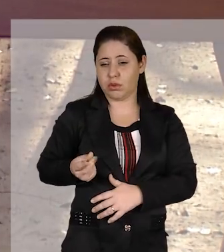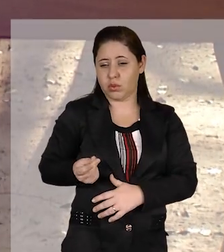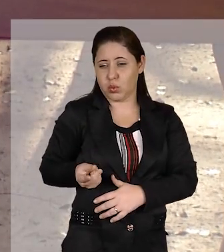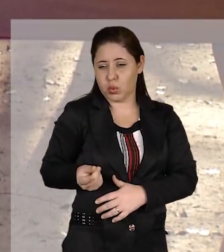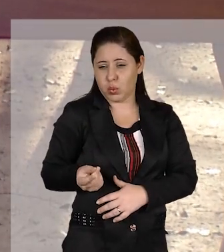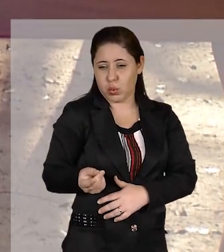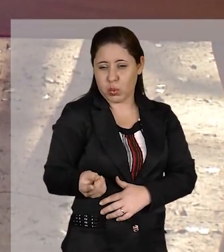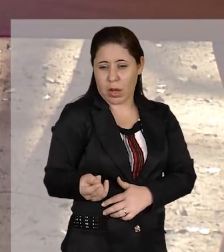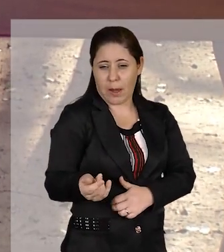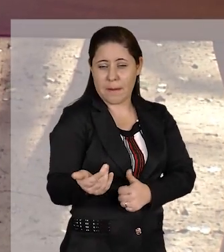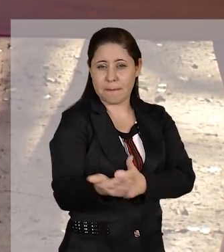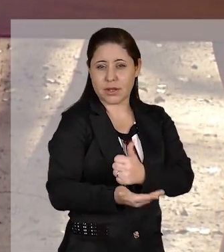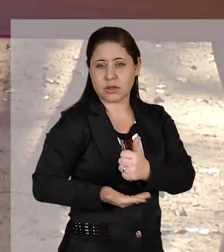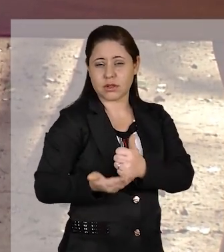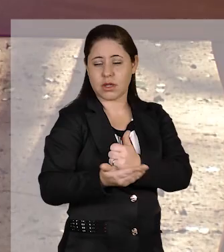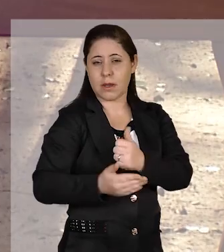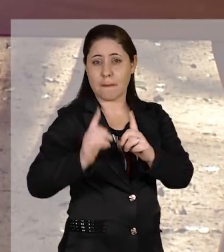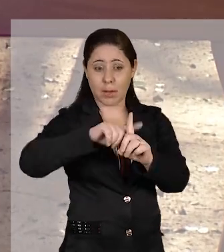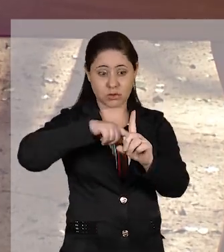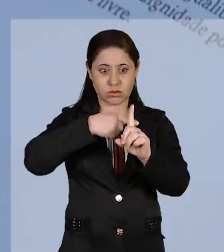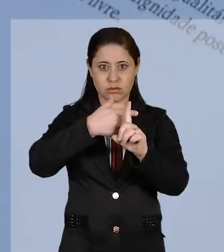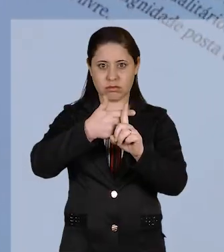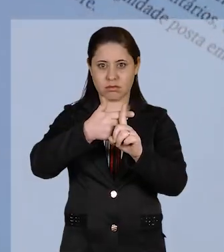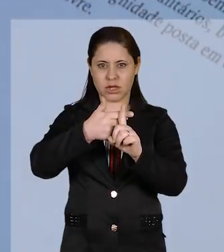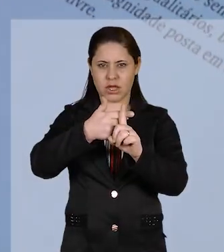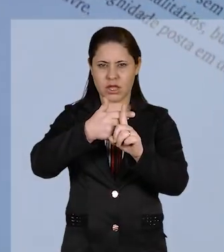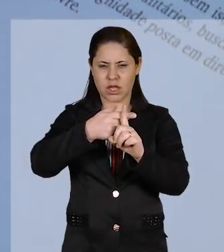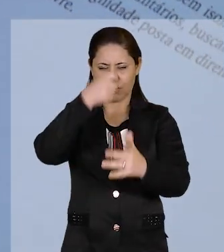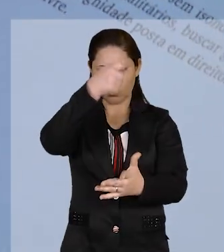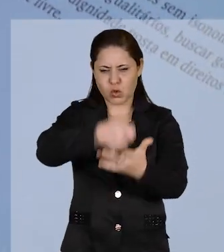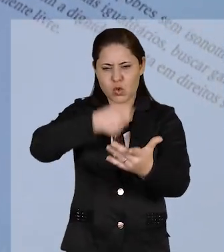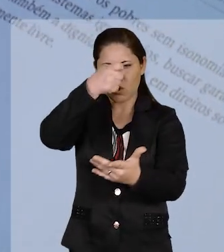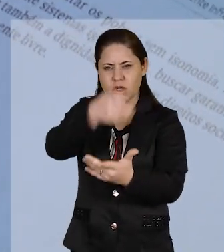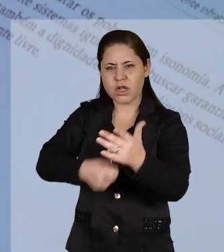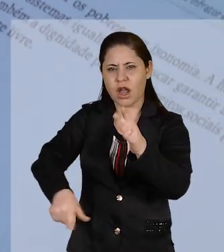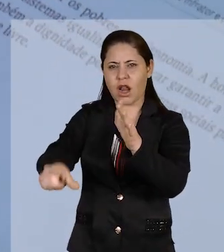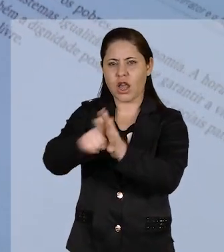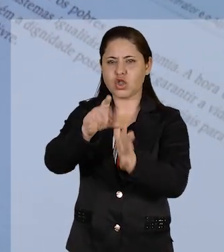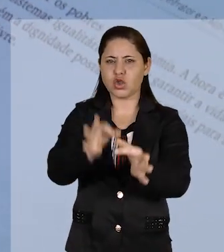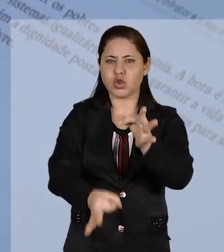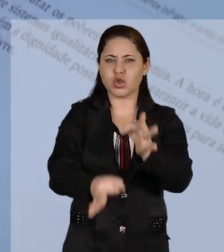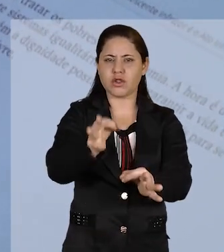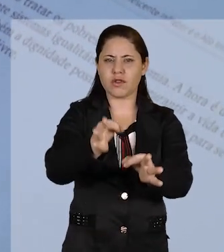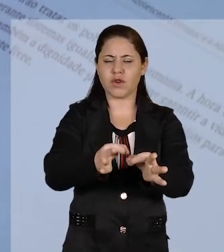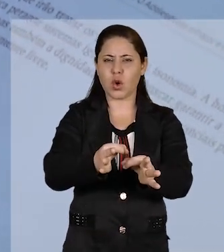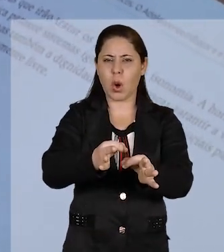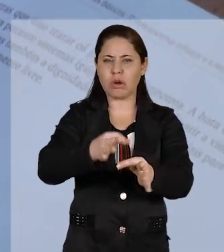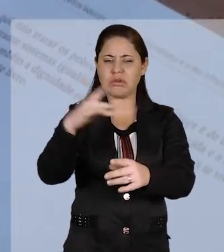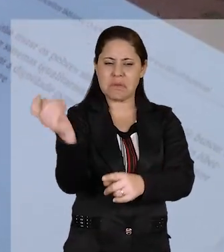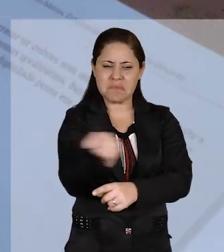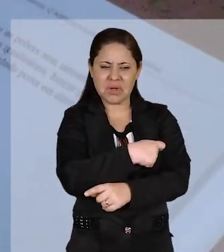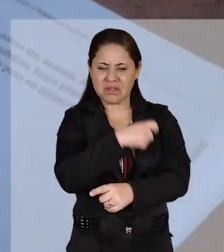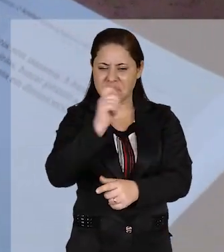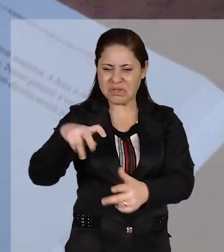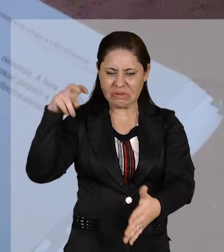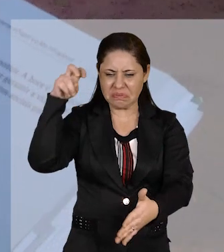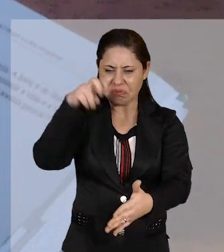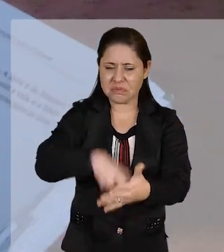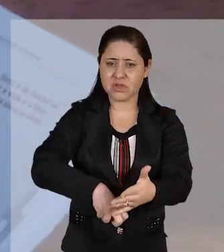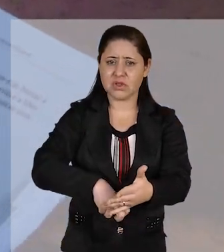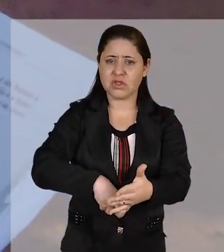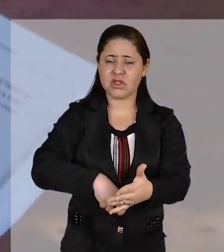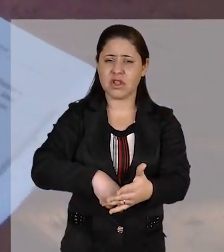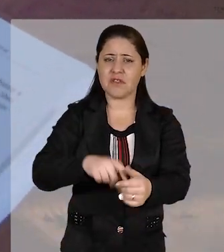muito tempo, foi baseado em critérios positivistas, e a dura lei justificou atos bárbaros de tortura durante a Segunda Guerra